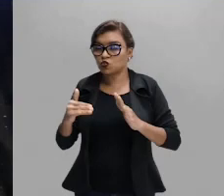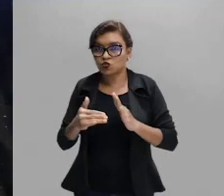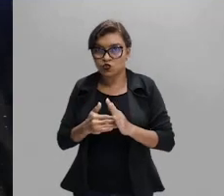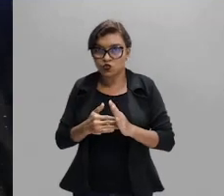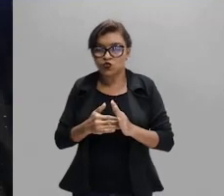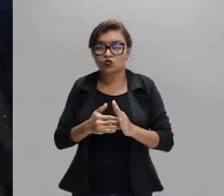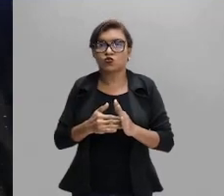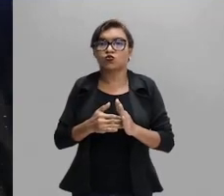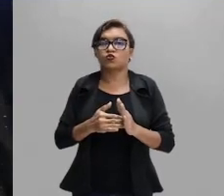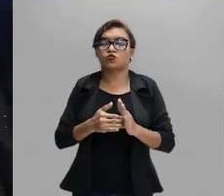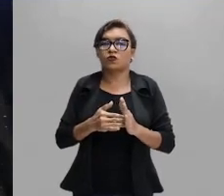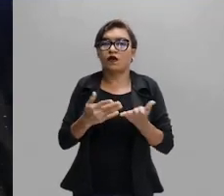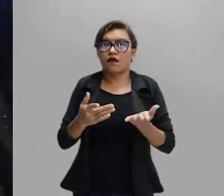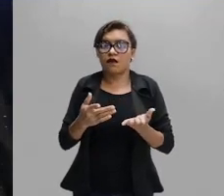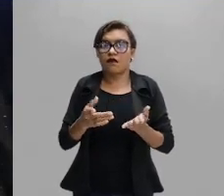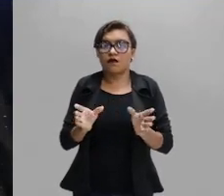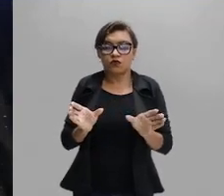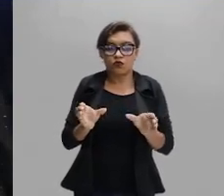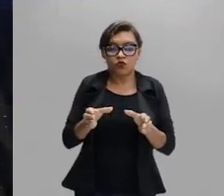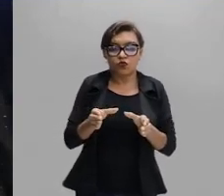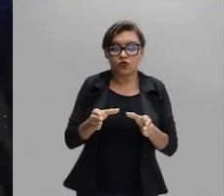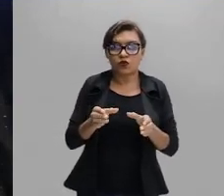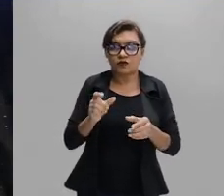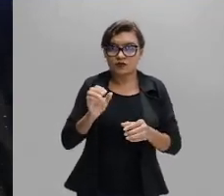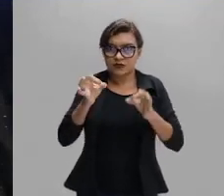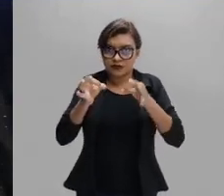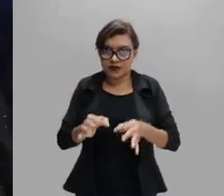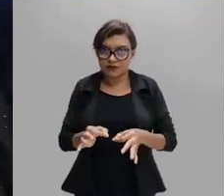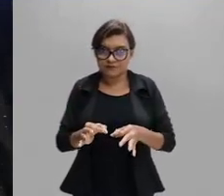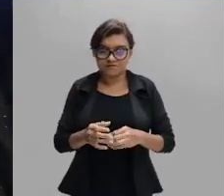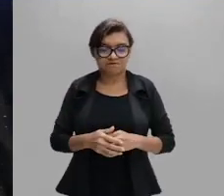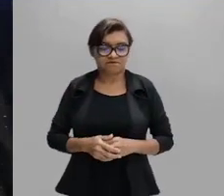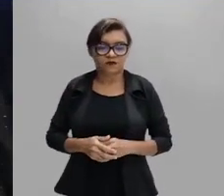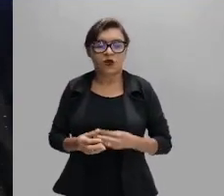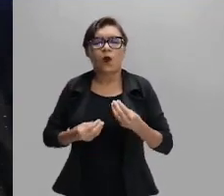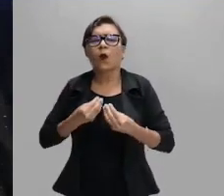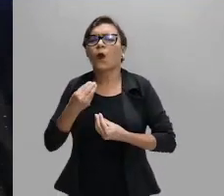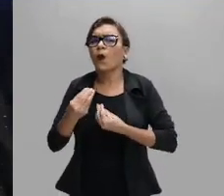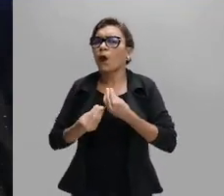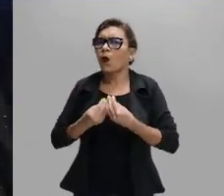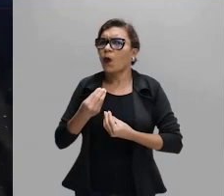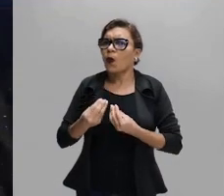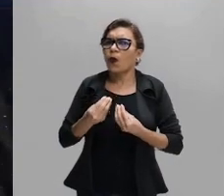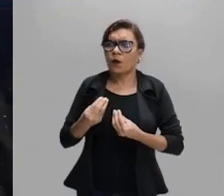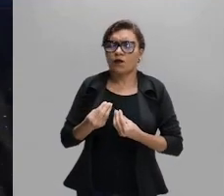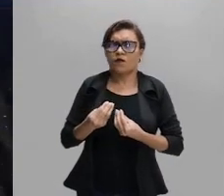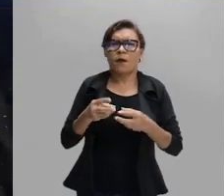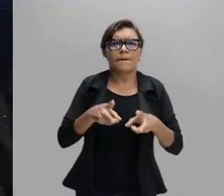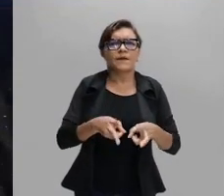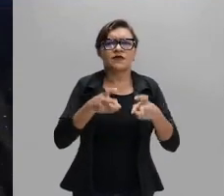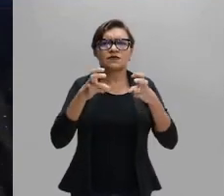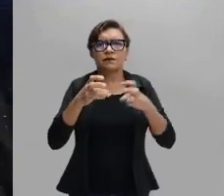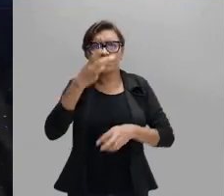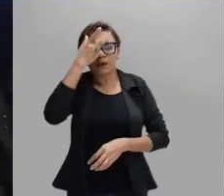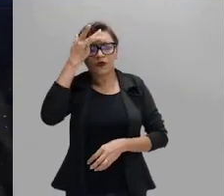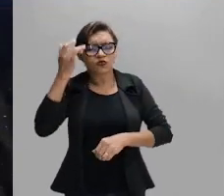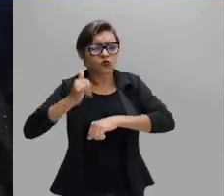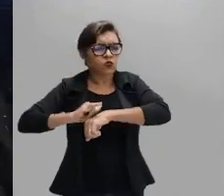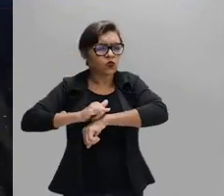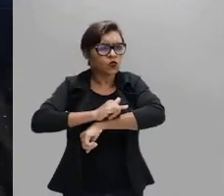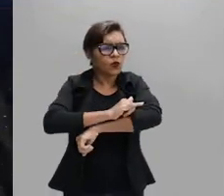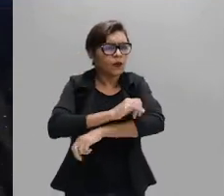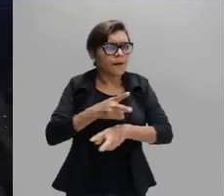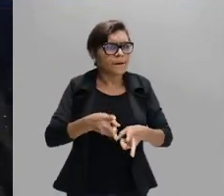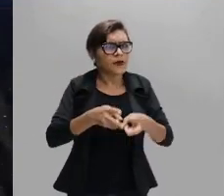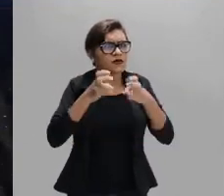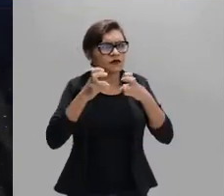dose certa, na dose correta. E como é que eu faço para saber quando o indivíduo ele está acima do peso, quando ele não